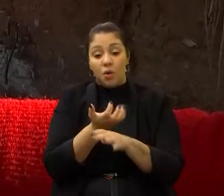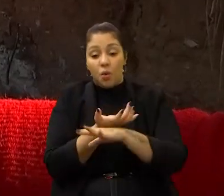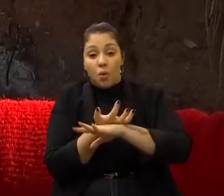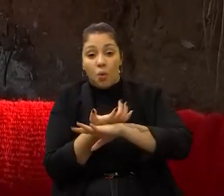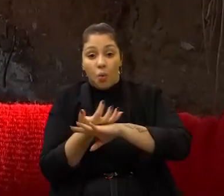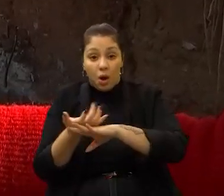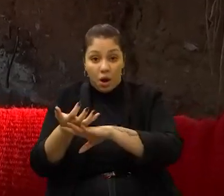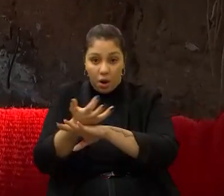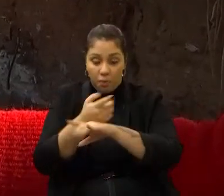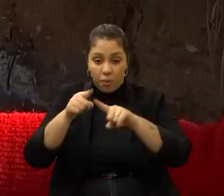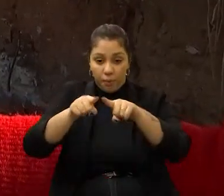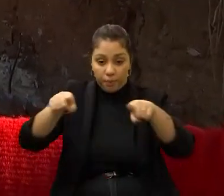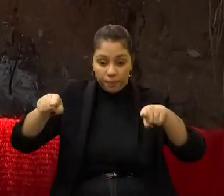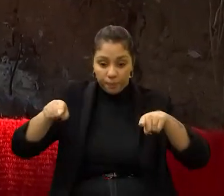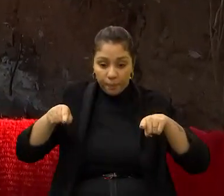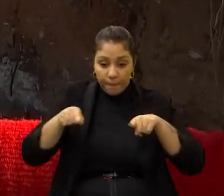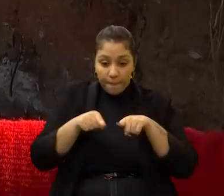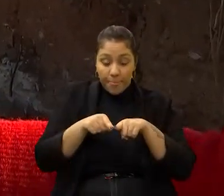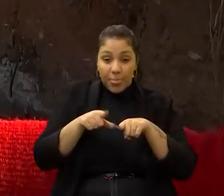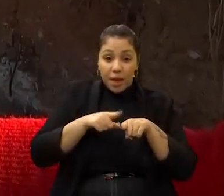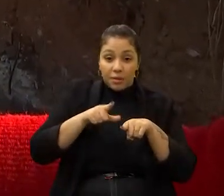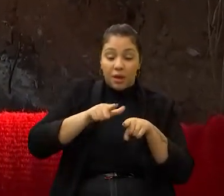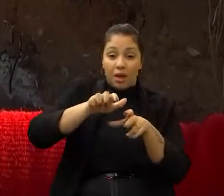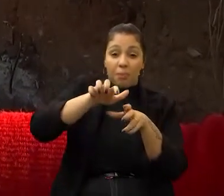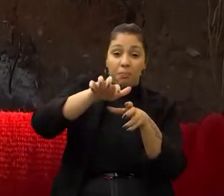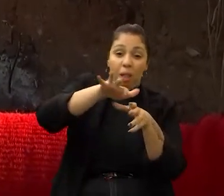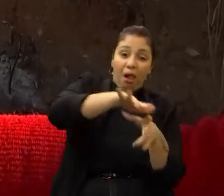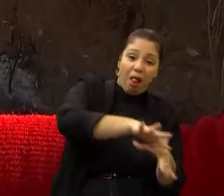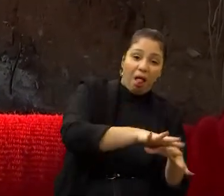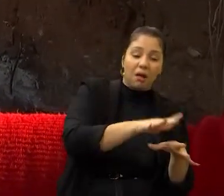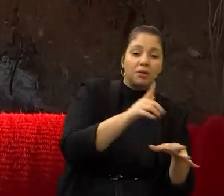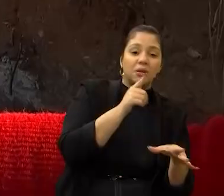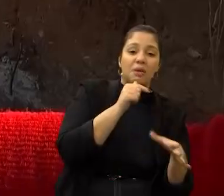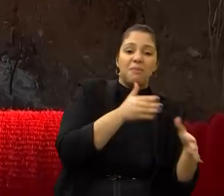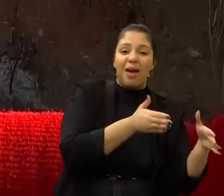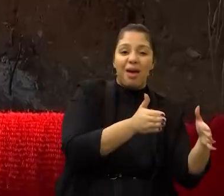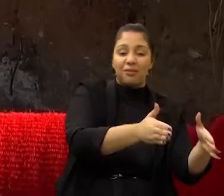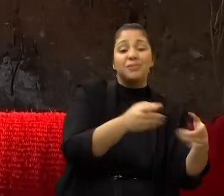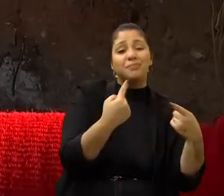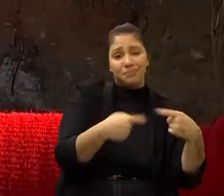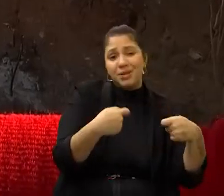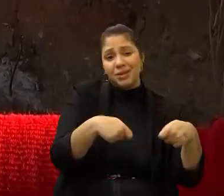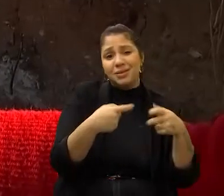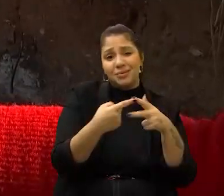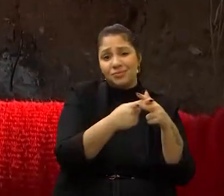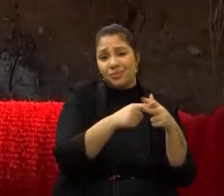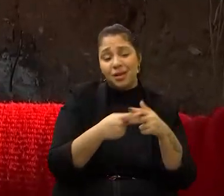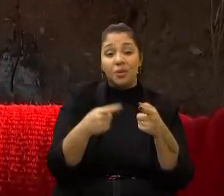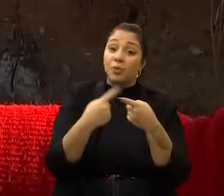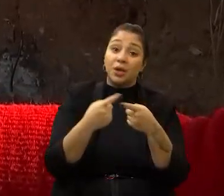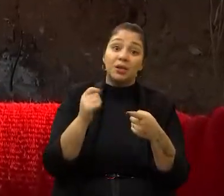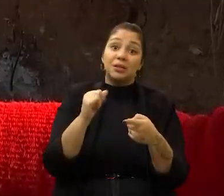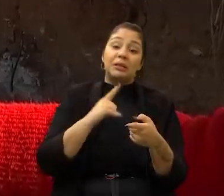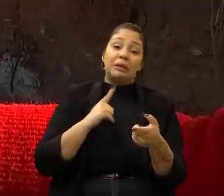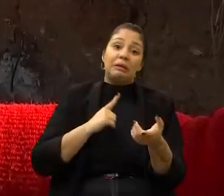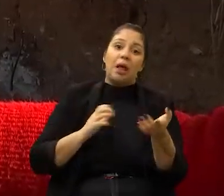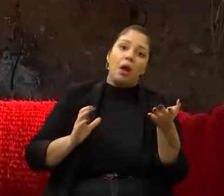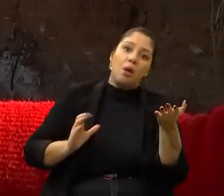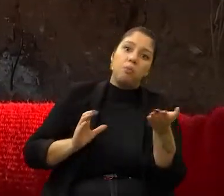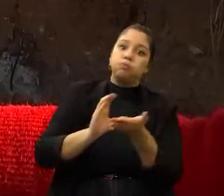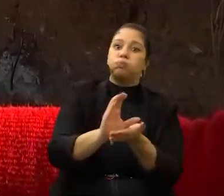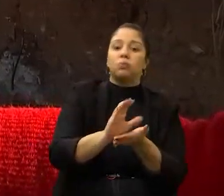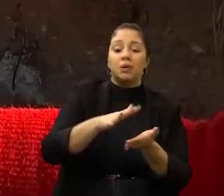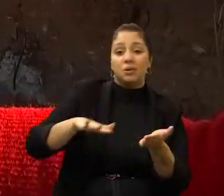as margens do campo que é a erosão é para dentro do Córrego de salão Isso precisa ser corrigido até porque